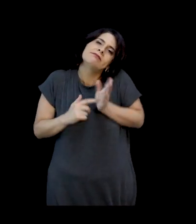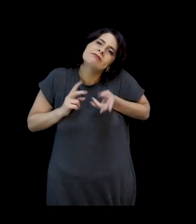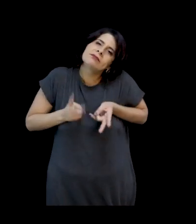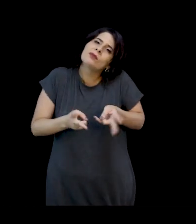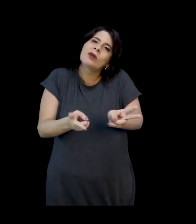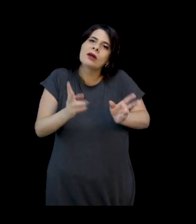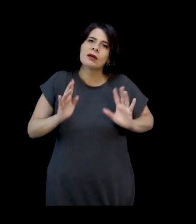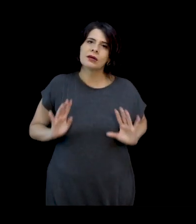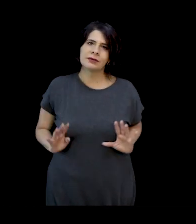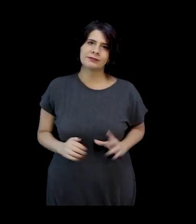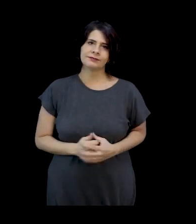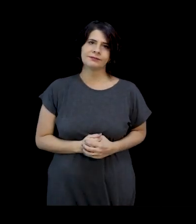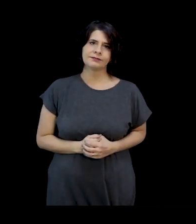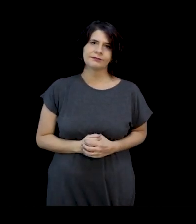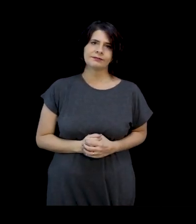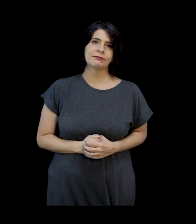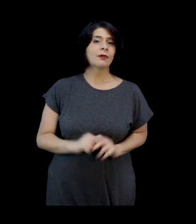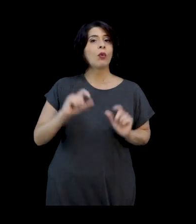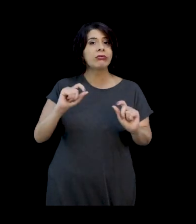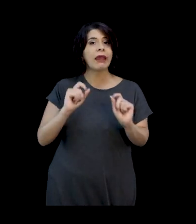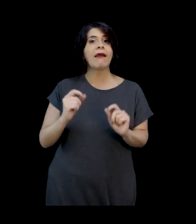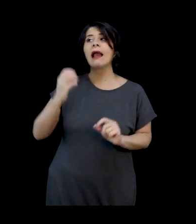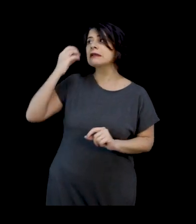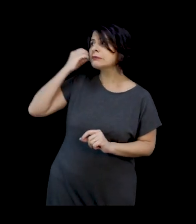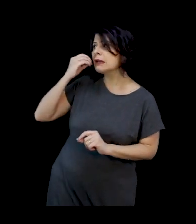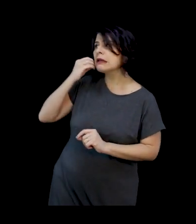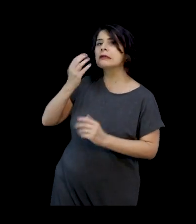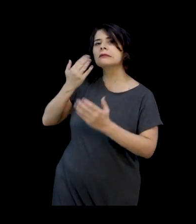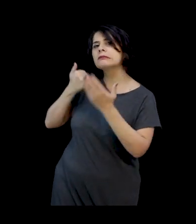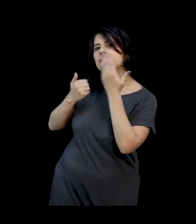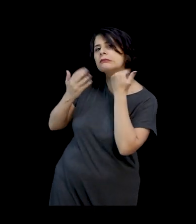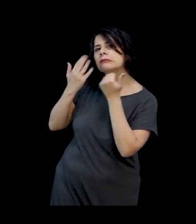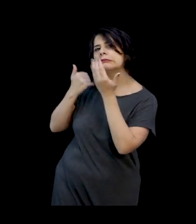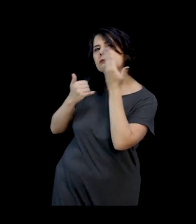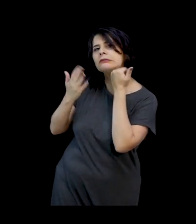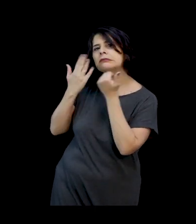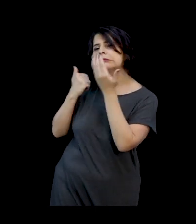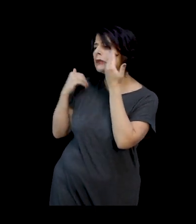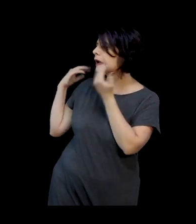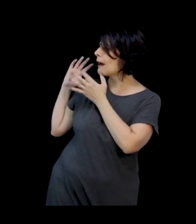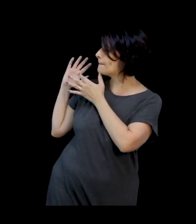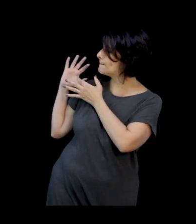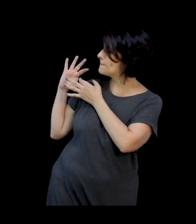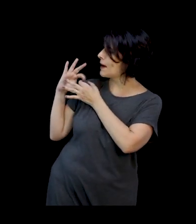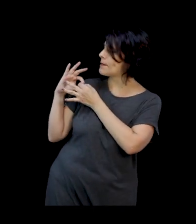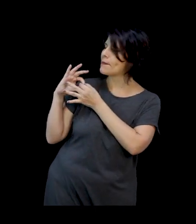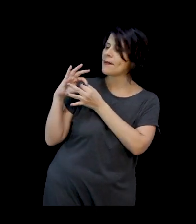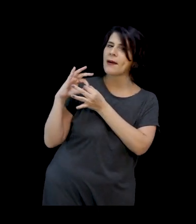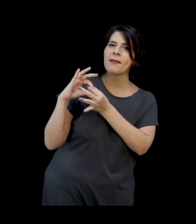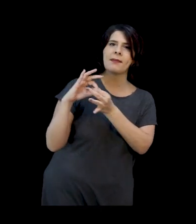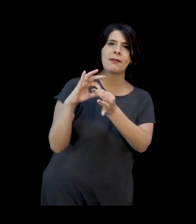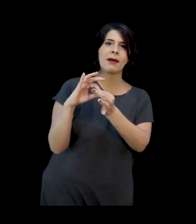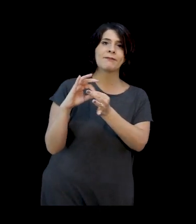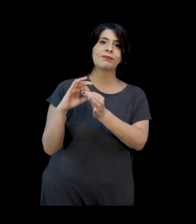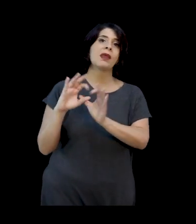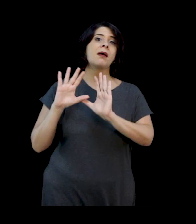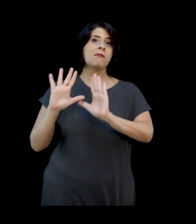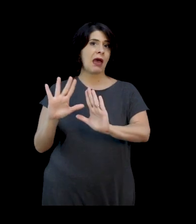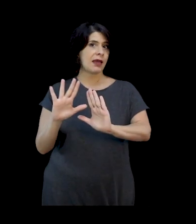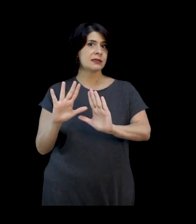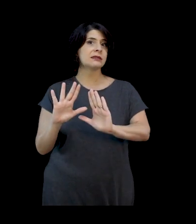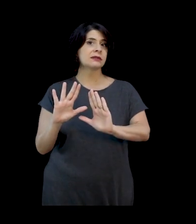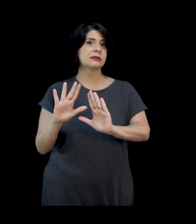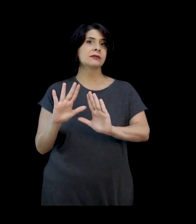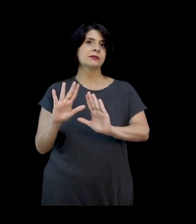exteriorização permanente de uma vida, de um fluxo de experiências amalgamadas